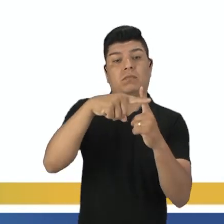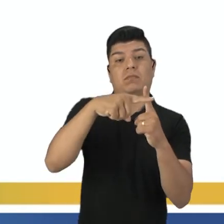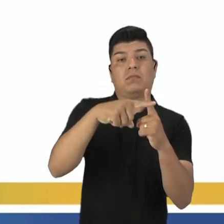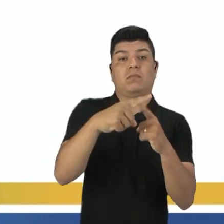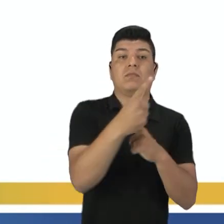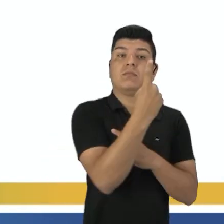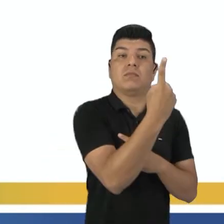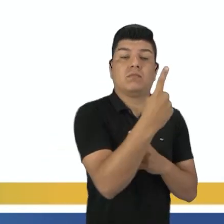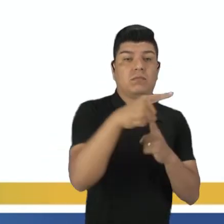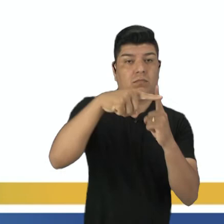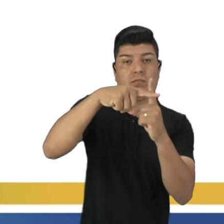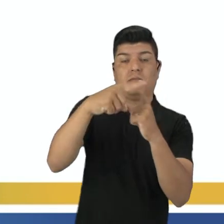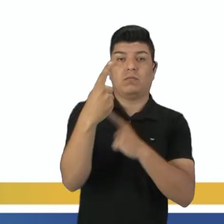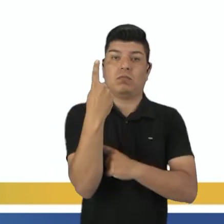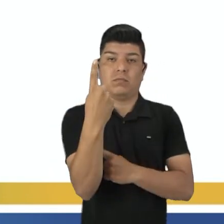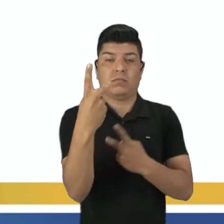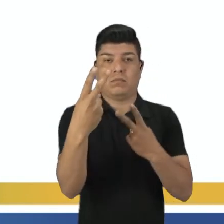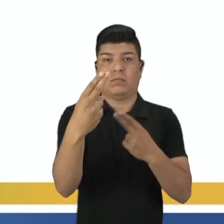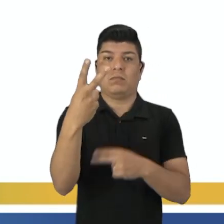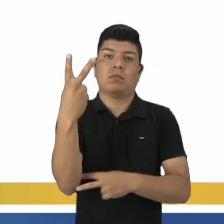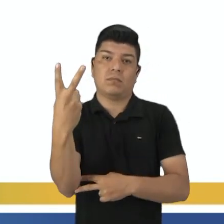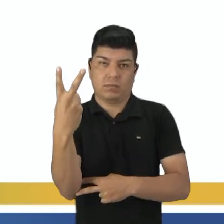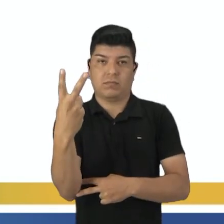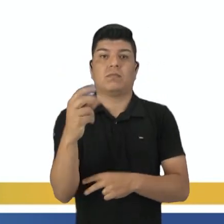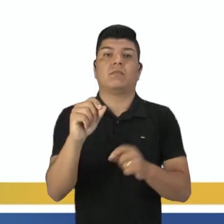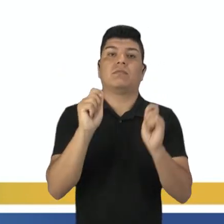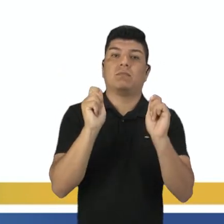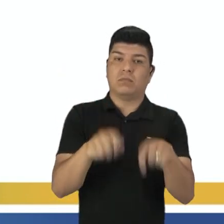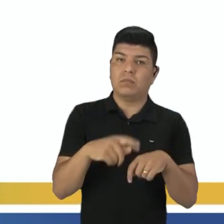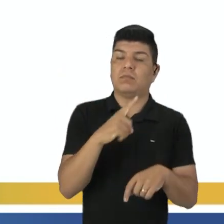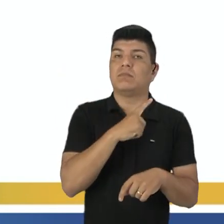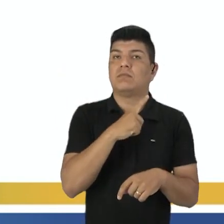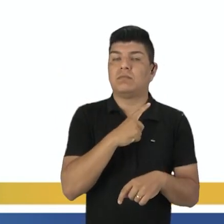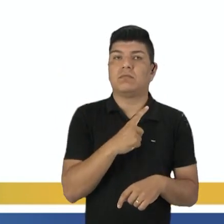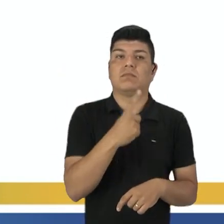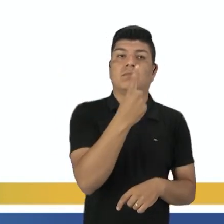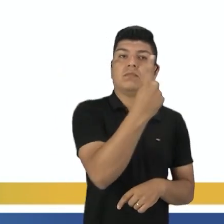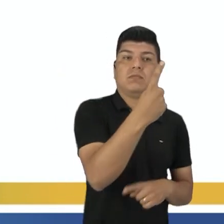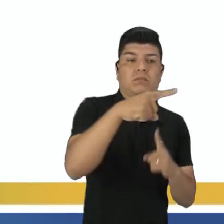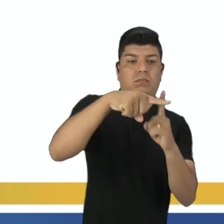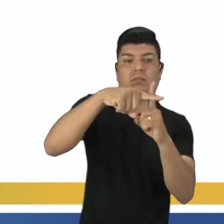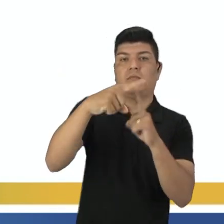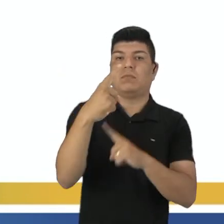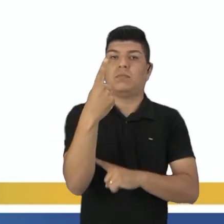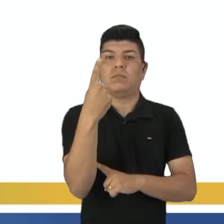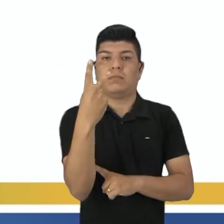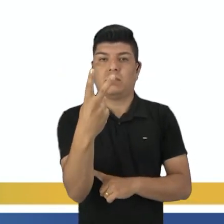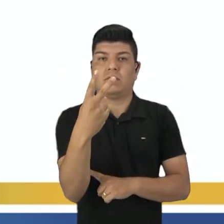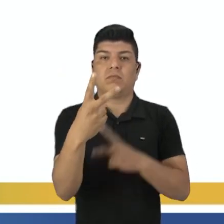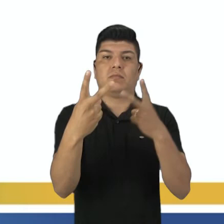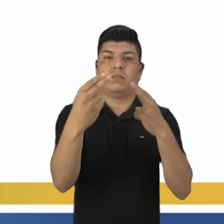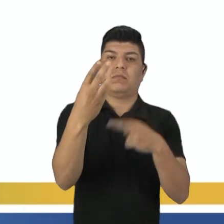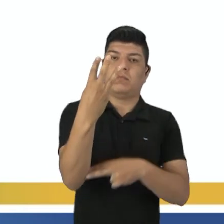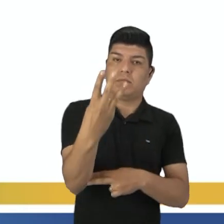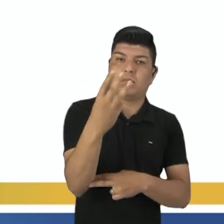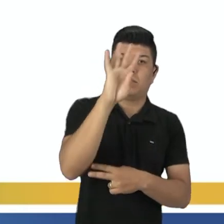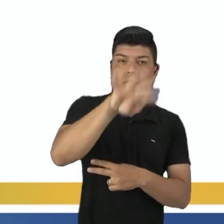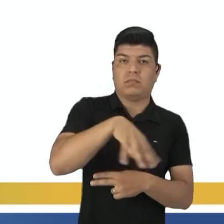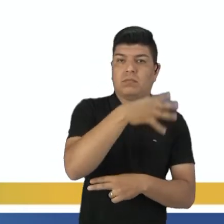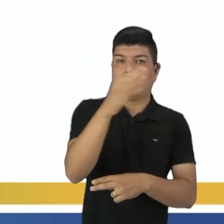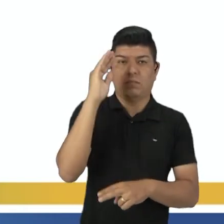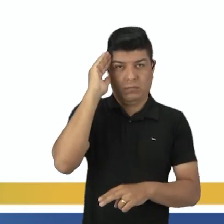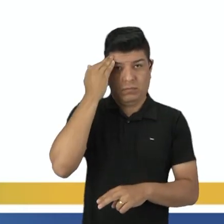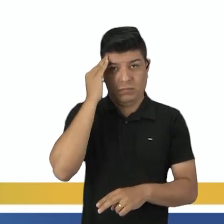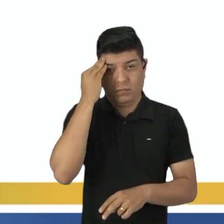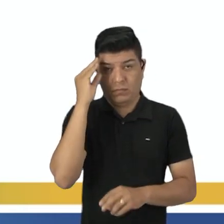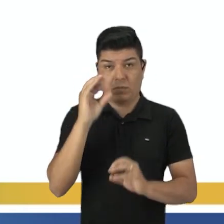mais 1. Mas eu também posso obter 1 no primeiro dado e 2 no segundo. E 1 mais 2 vai dar igual a 3. Então, eu coloquei essa tabela aí para vocês entenderem